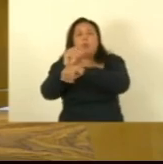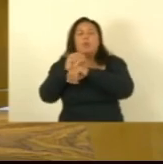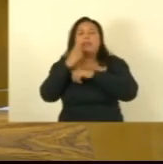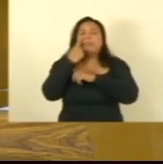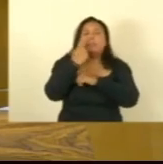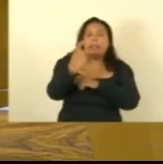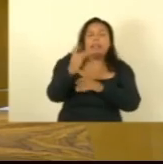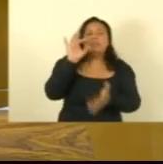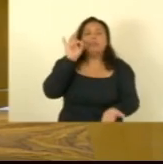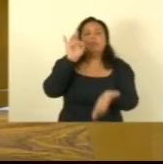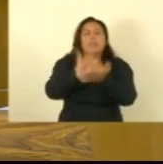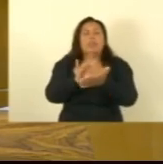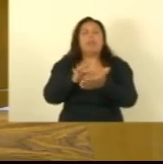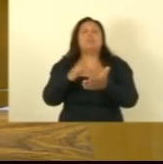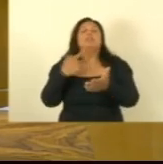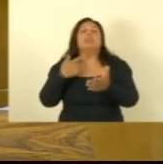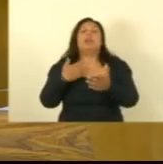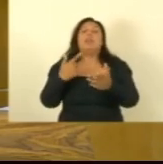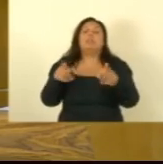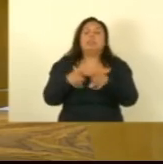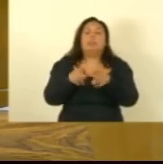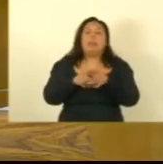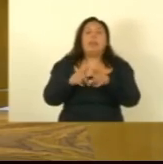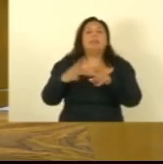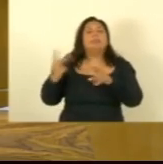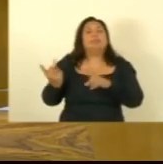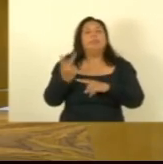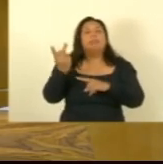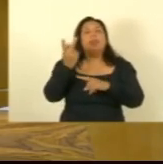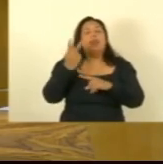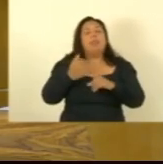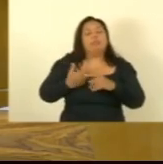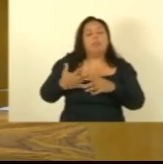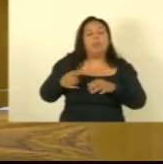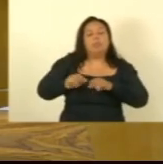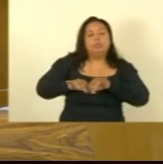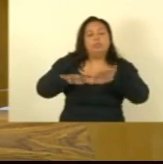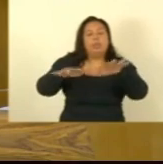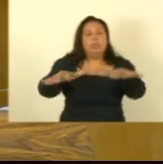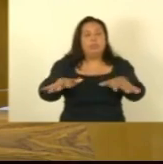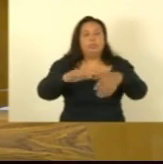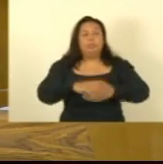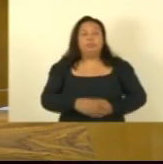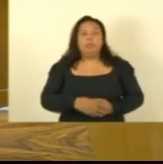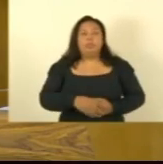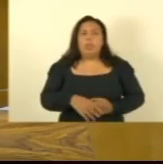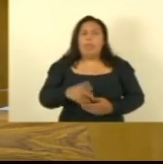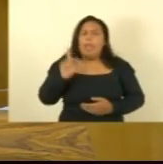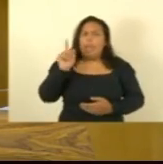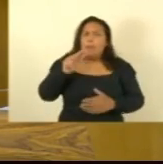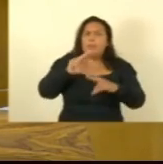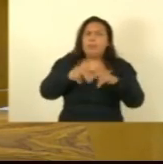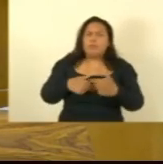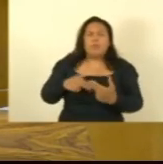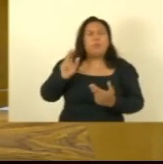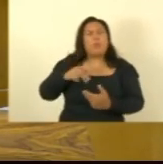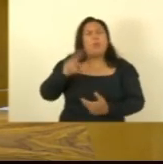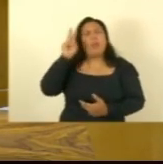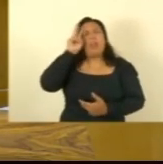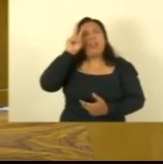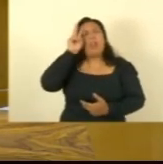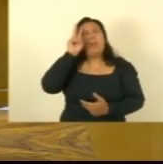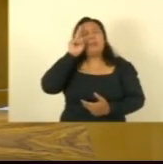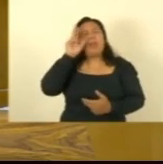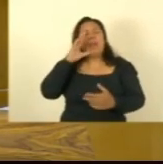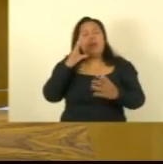da defesa e da sua grande e valiosa prole. Deste modo, nunca é demais lembrar que a ausência dela